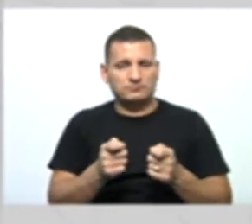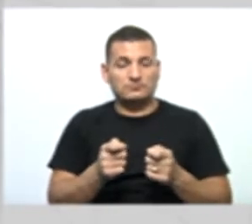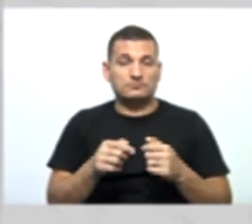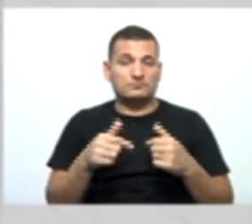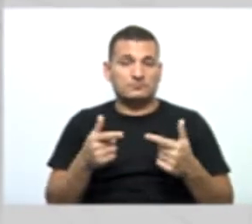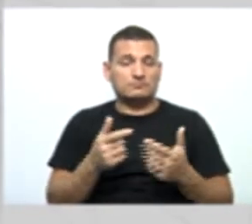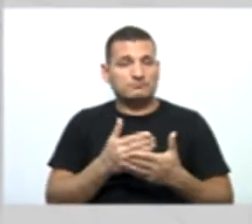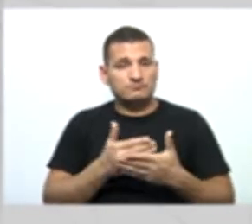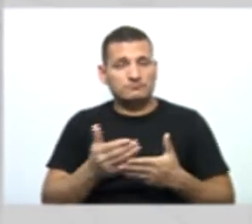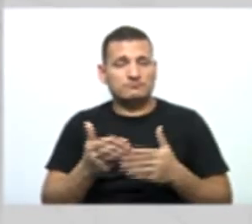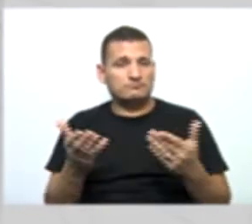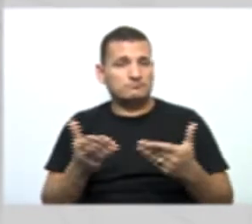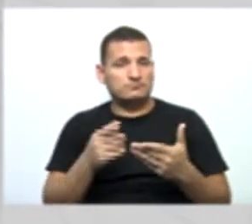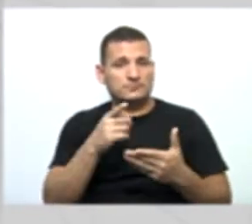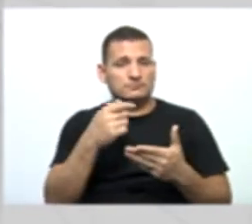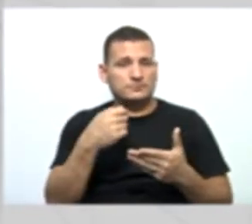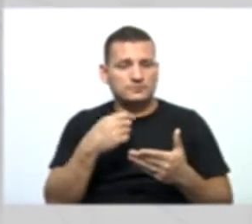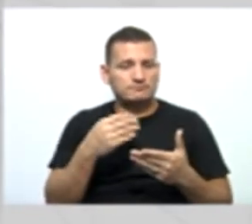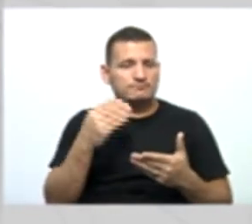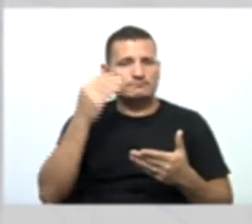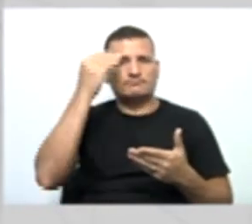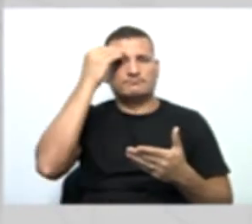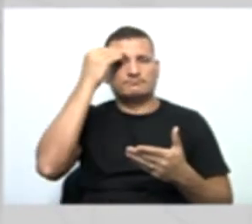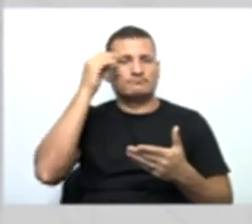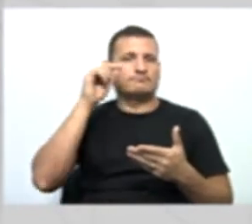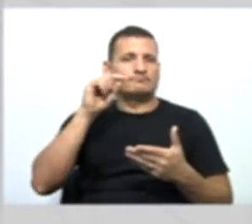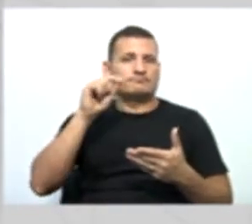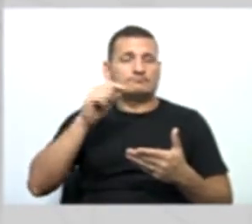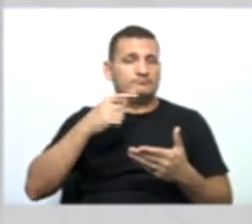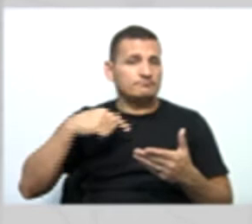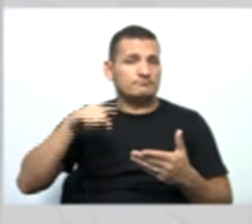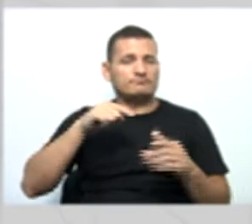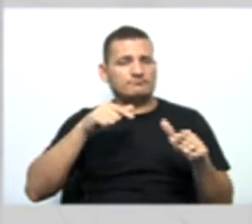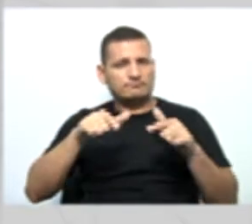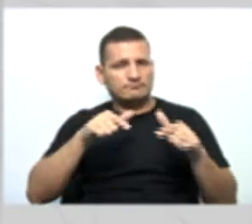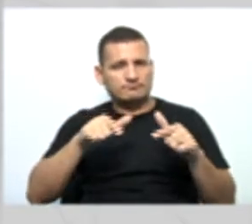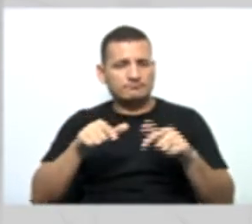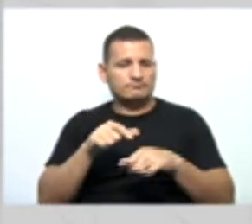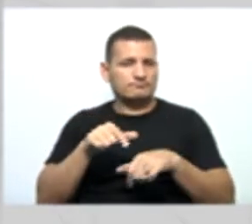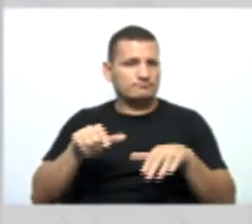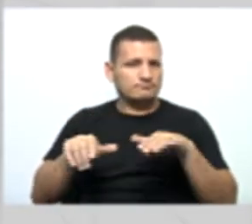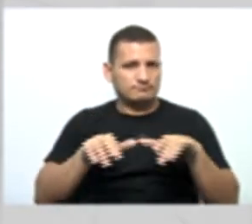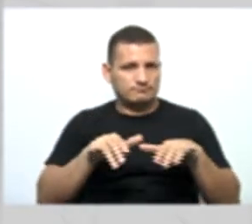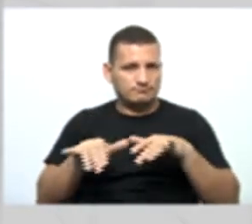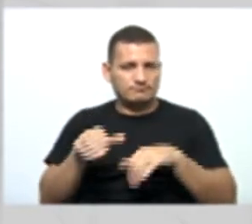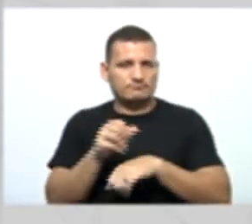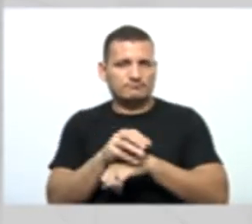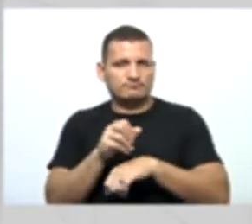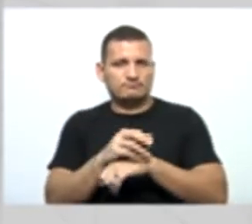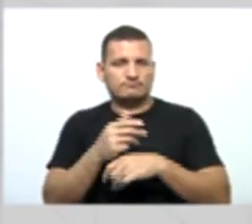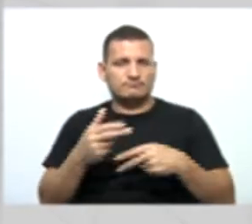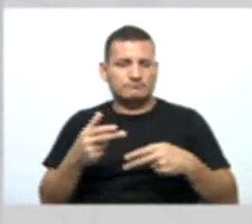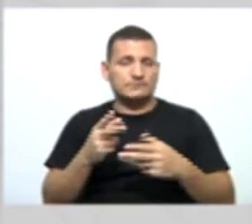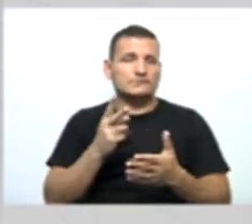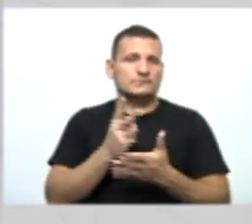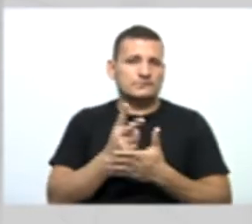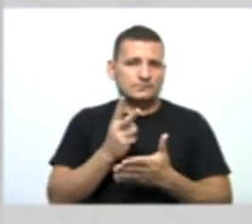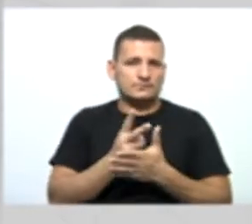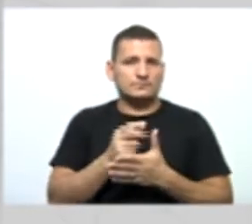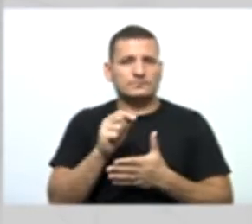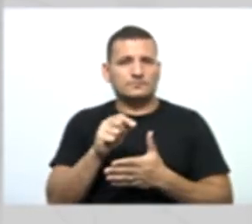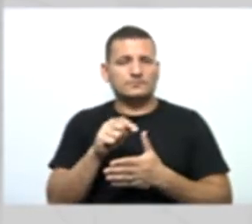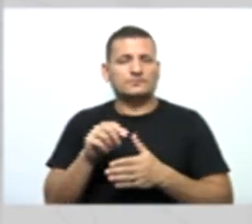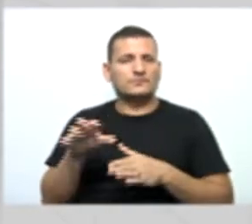de agora, você tem que ter em mente que quando nós formos trabalhar com a programação orientada a objetos, sempre estaremos trabalhando